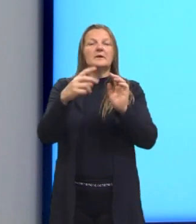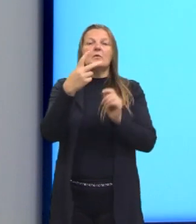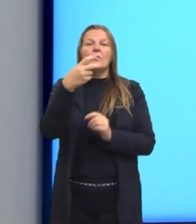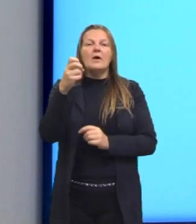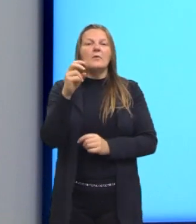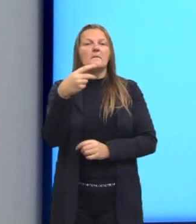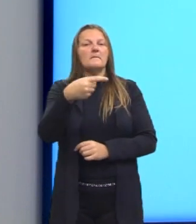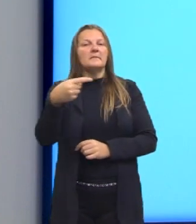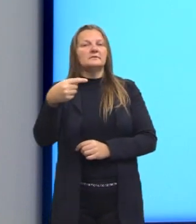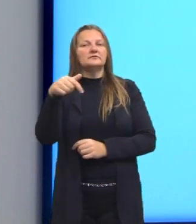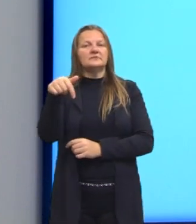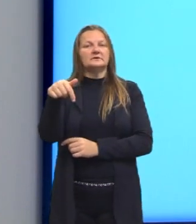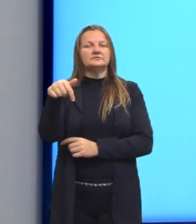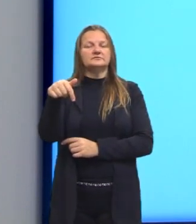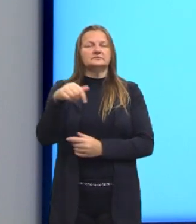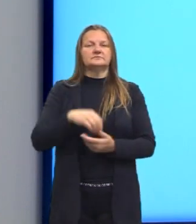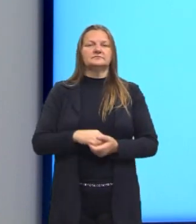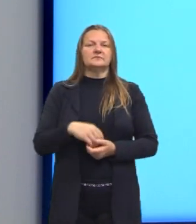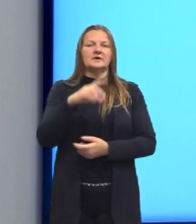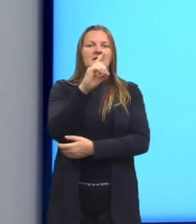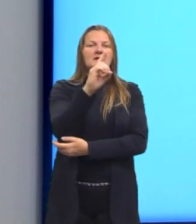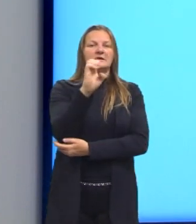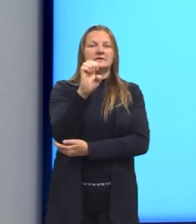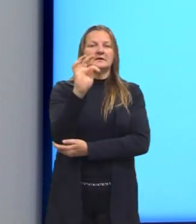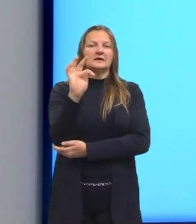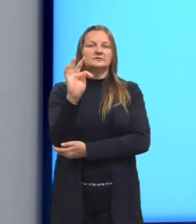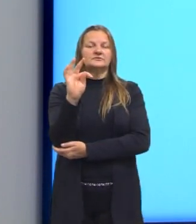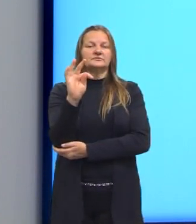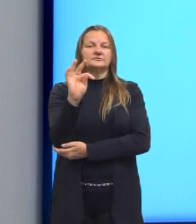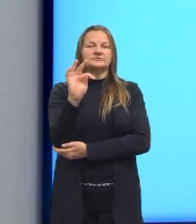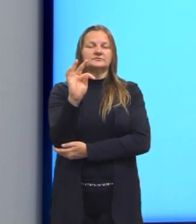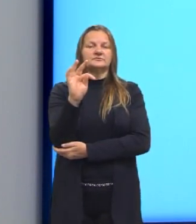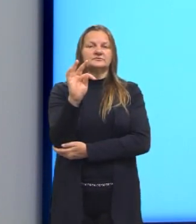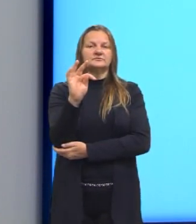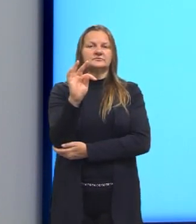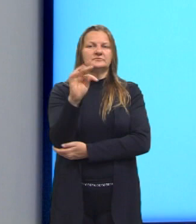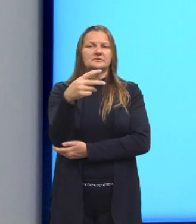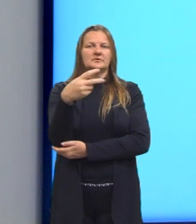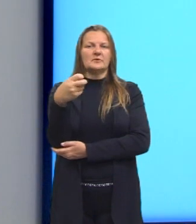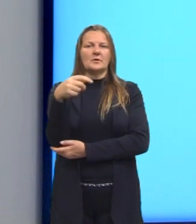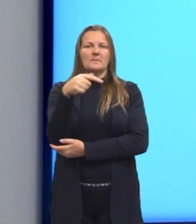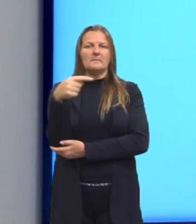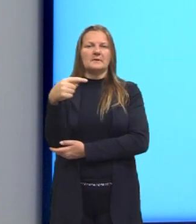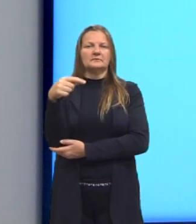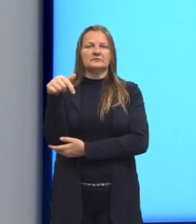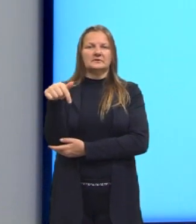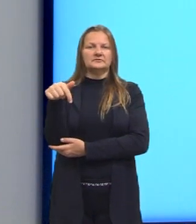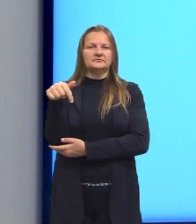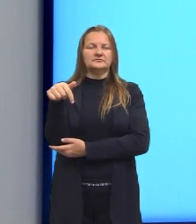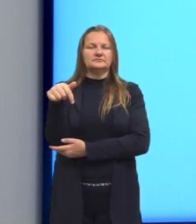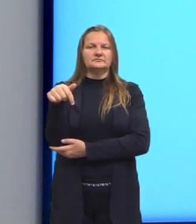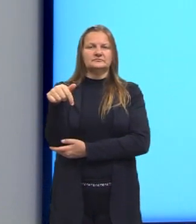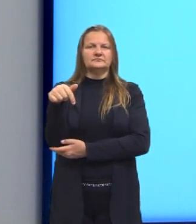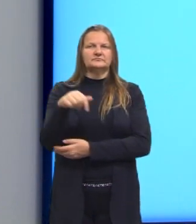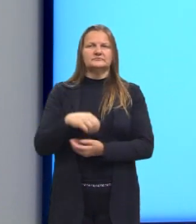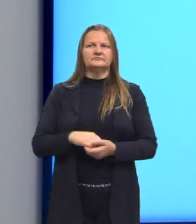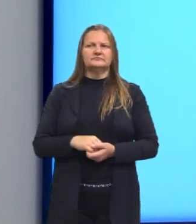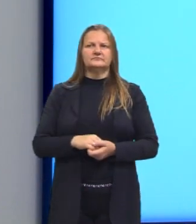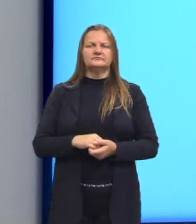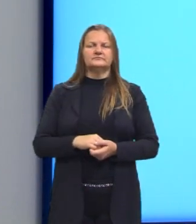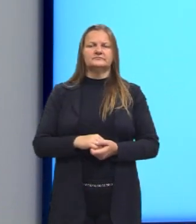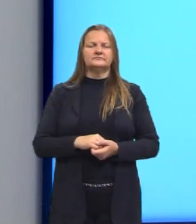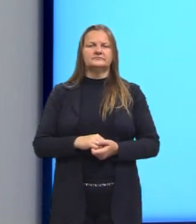menos 7. Então, o determinante daquela matriz A, de ordem 2, ele é menos 7. Então,